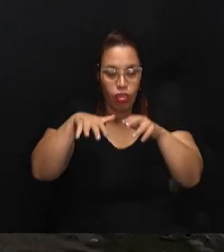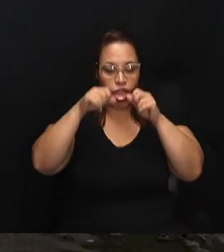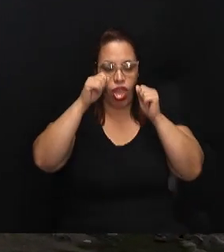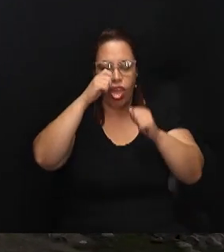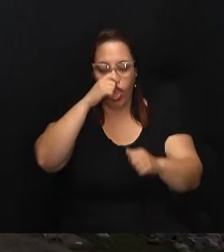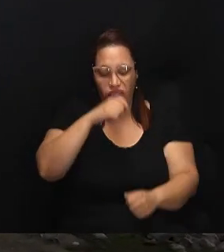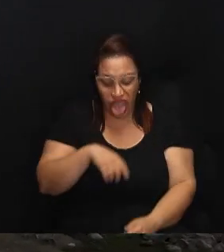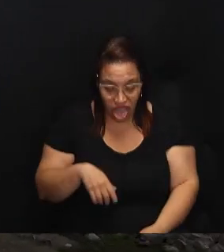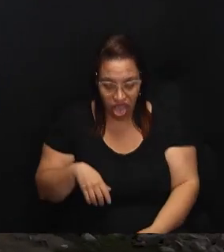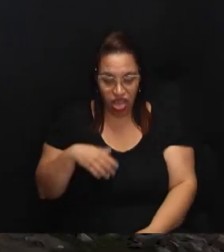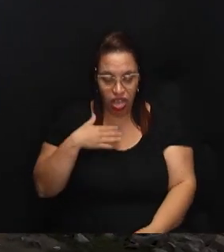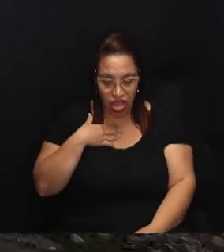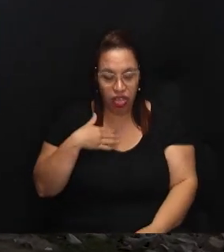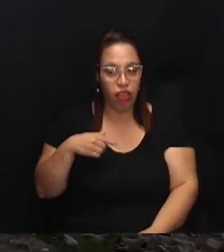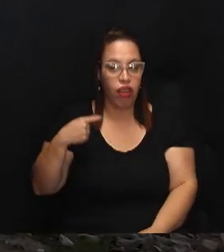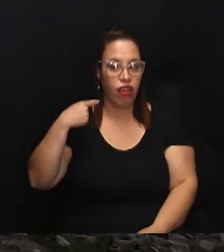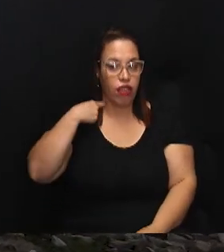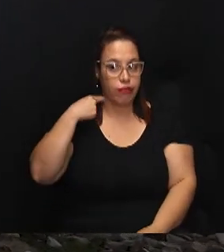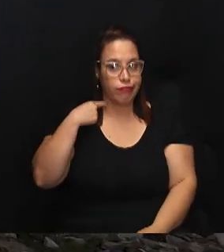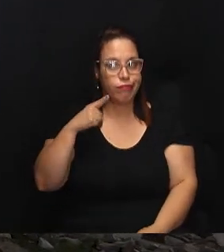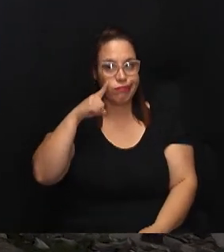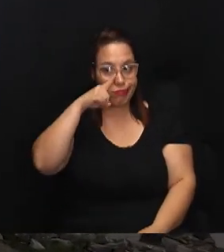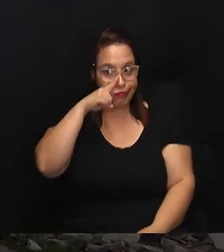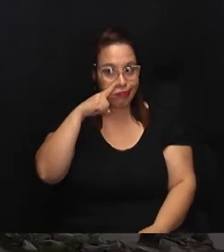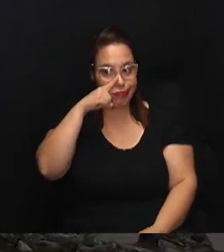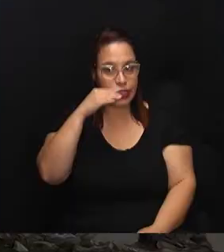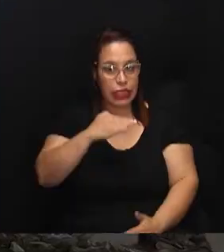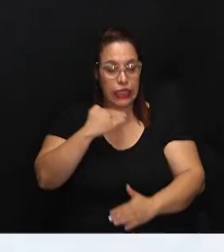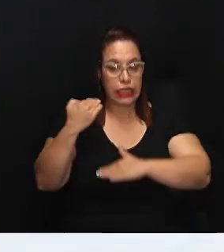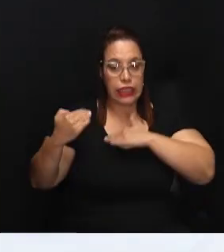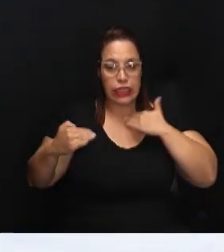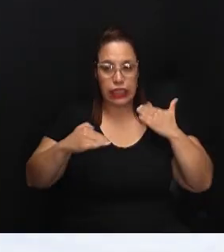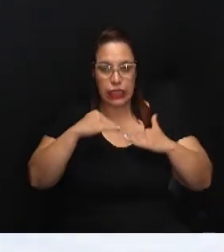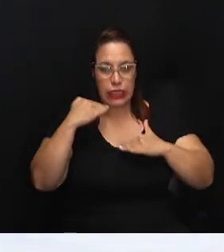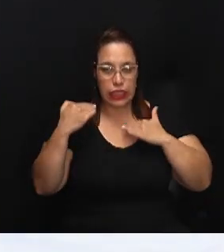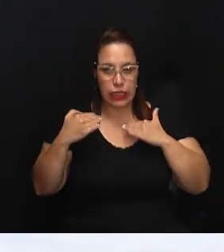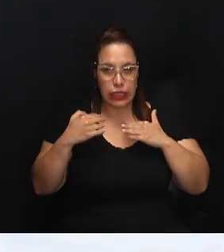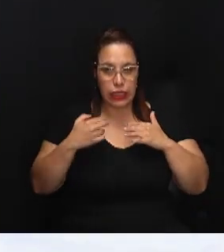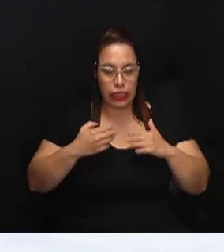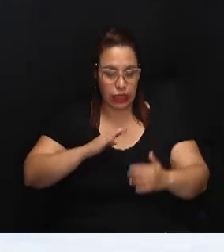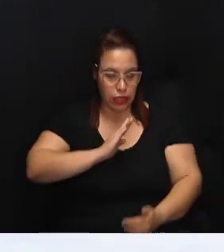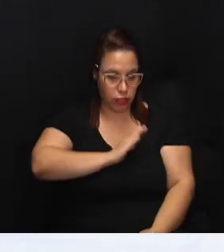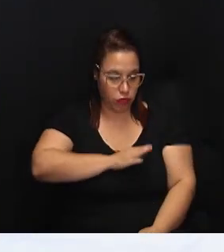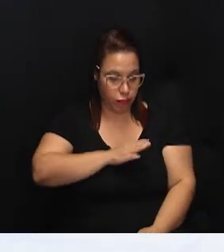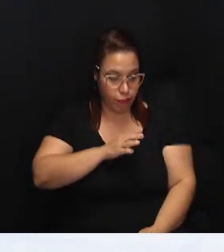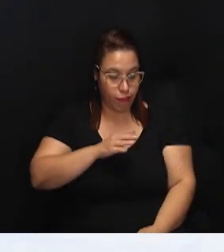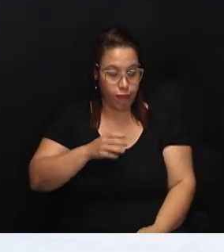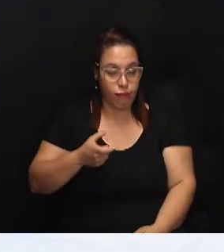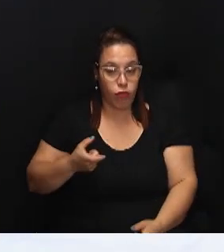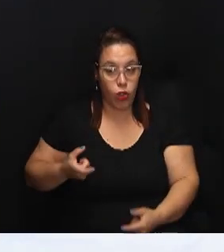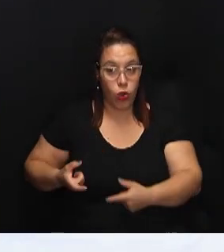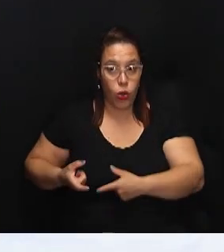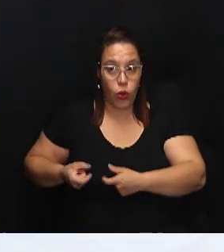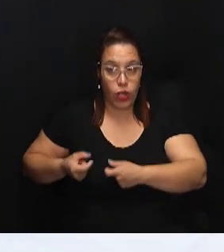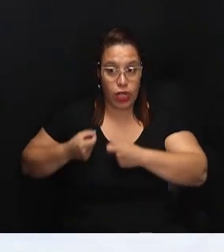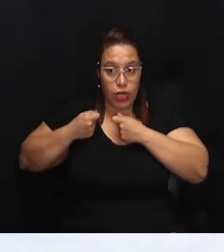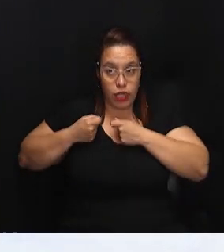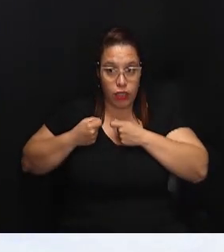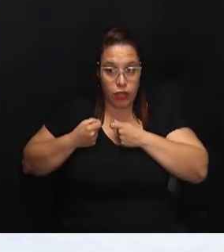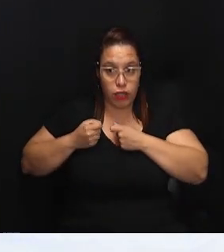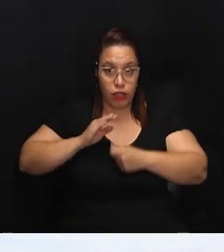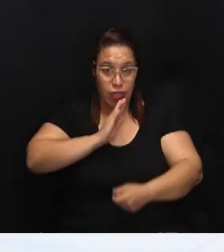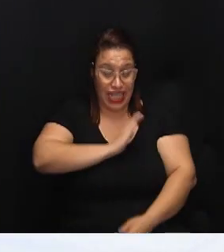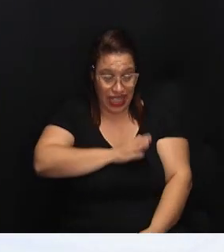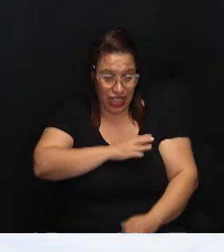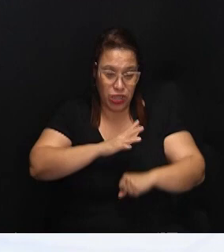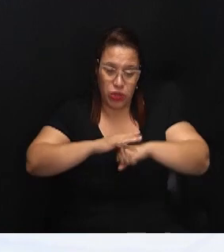Saúde. As consequências de respirar o ar poluído são perigosas. 1/3 das mortes por acidente vascular cerebral, câncer